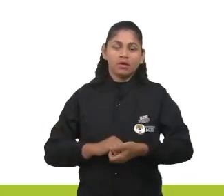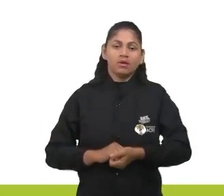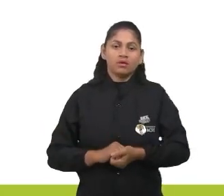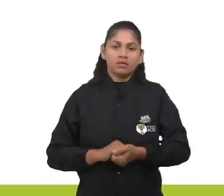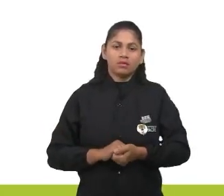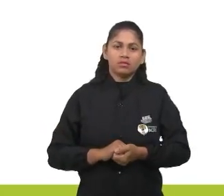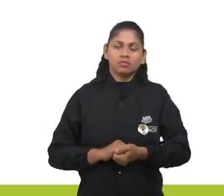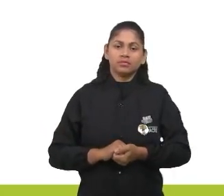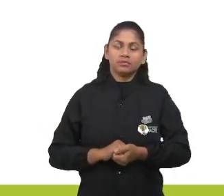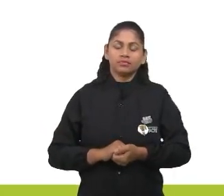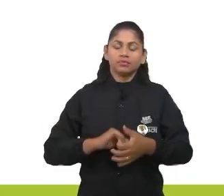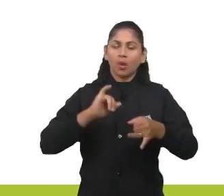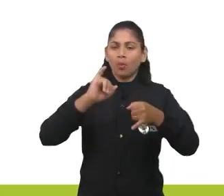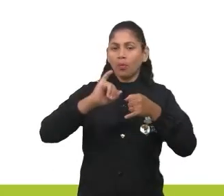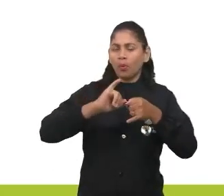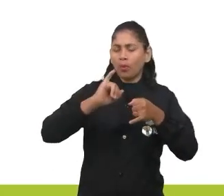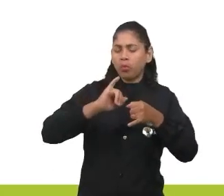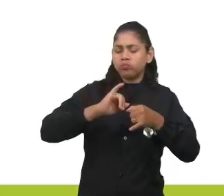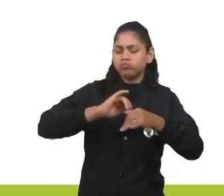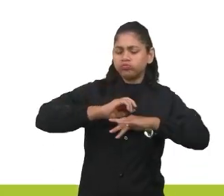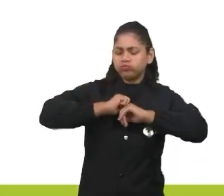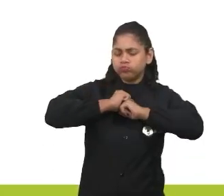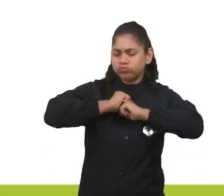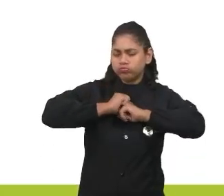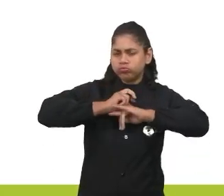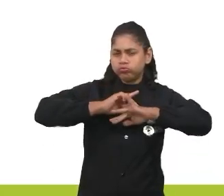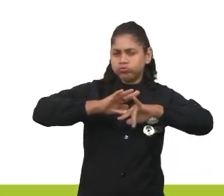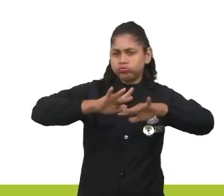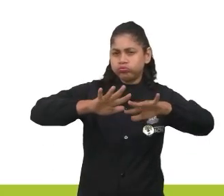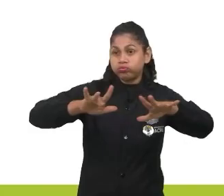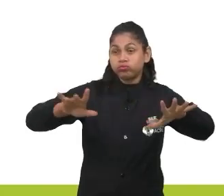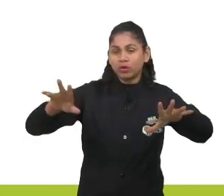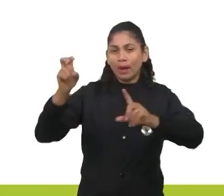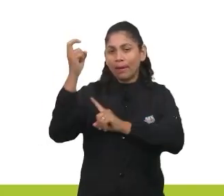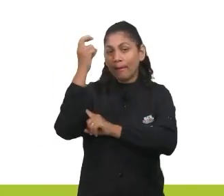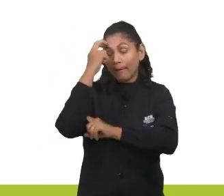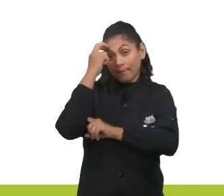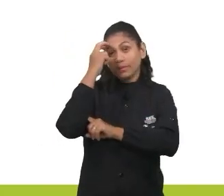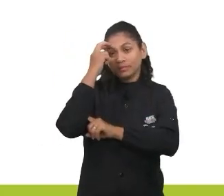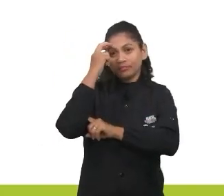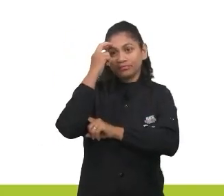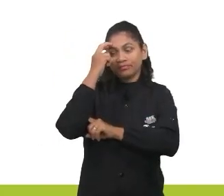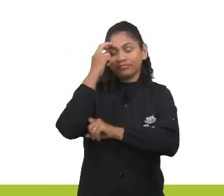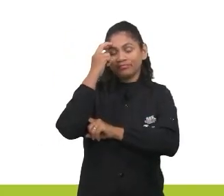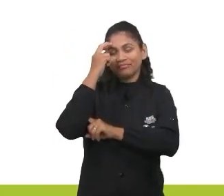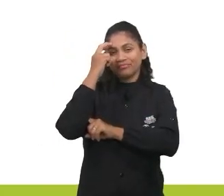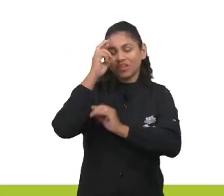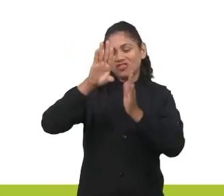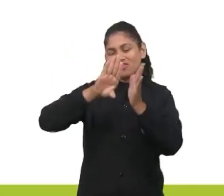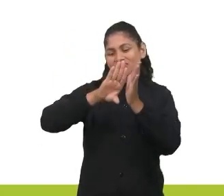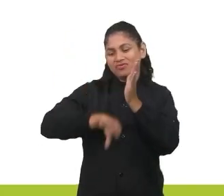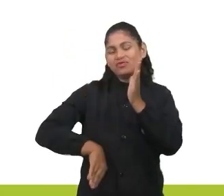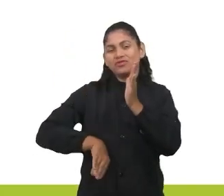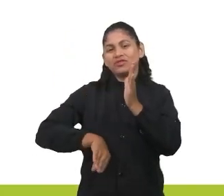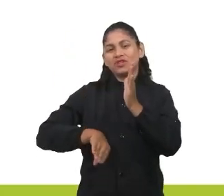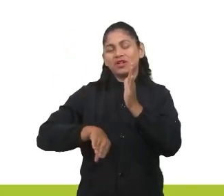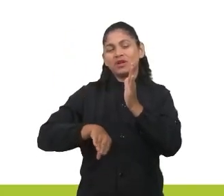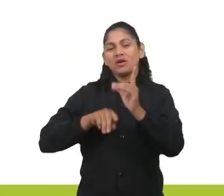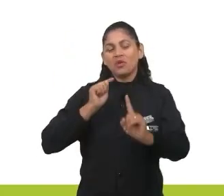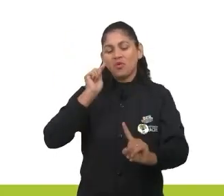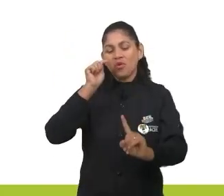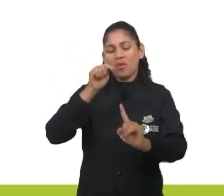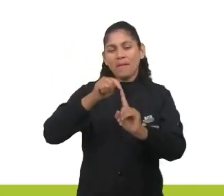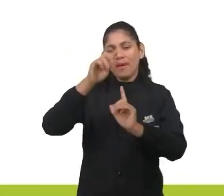série da cultura vai tirar a aura da cultura. Embora ele também tenha uma visão mais ou menos positiva da